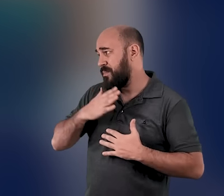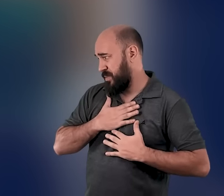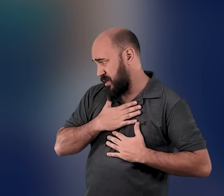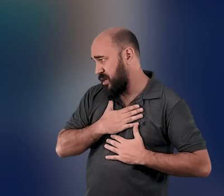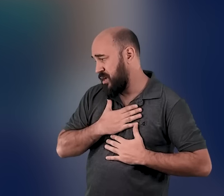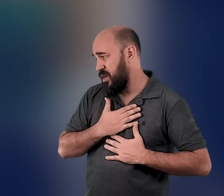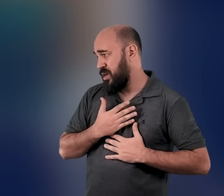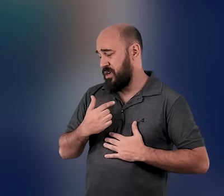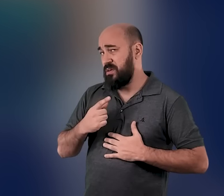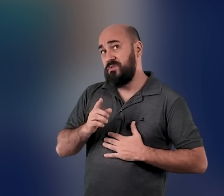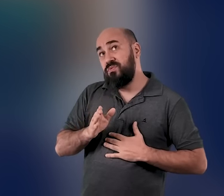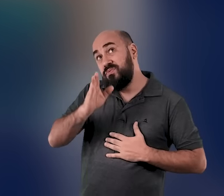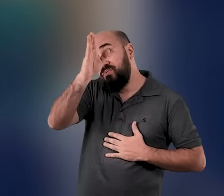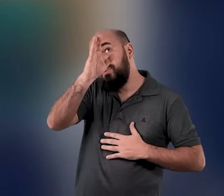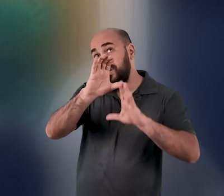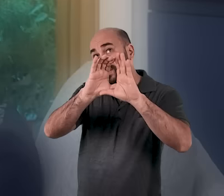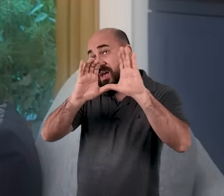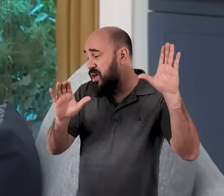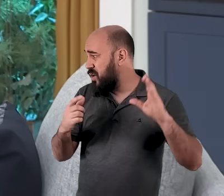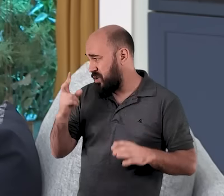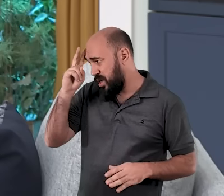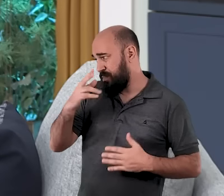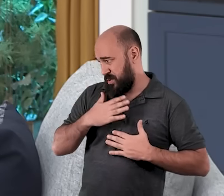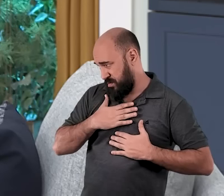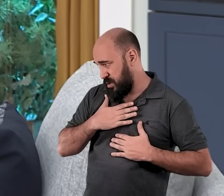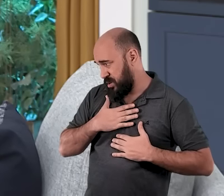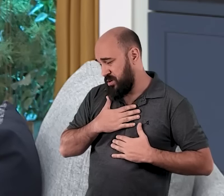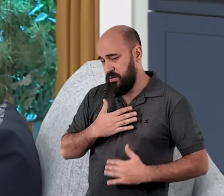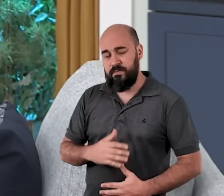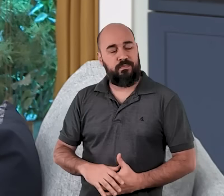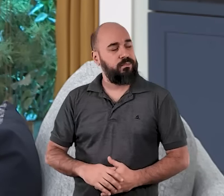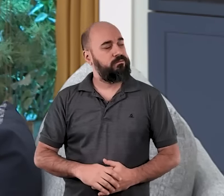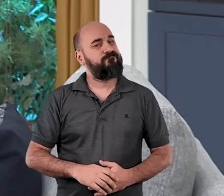vier no seu reino. Dois homens